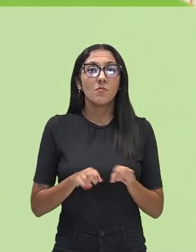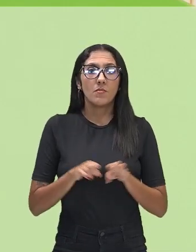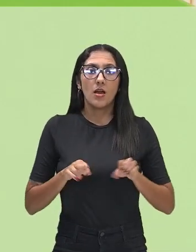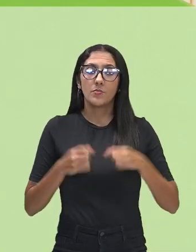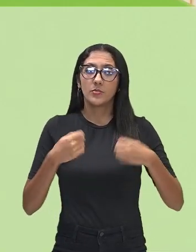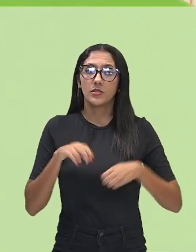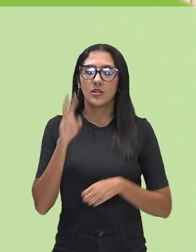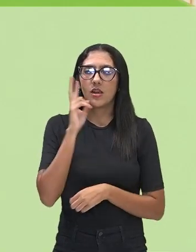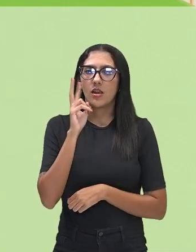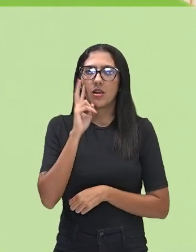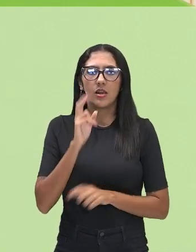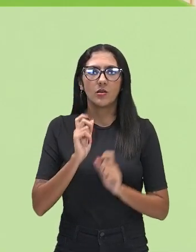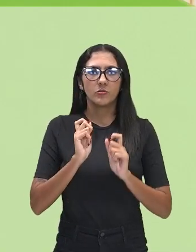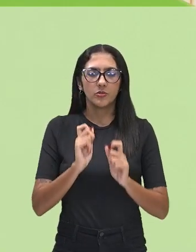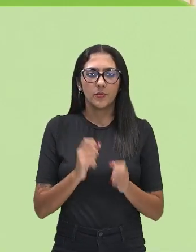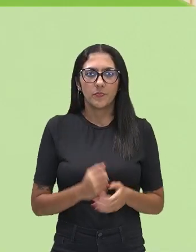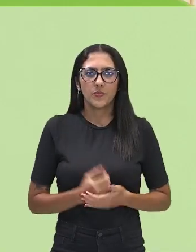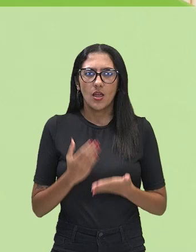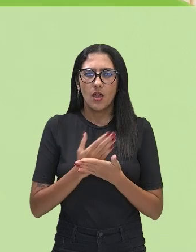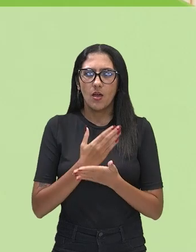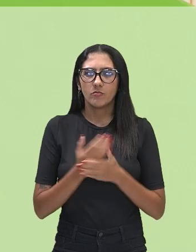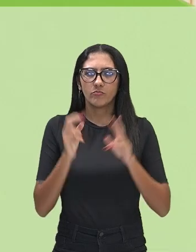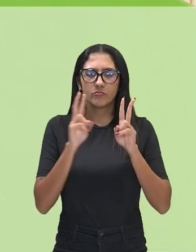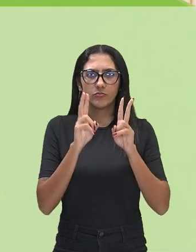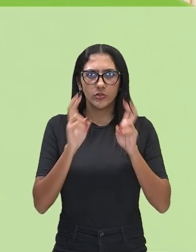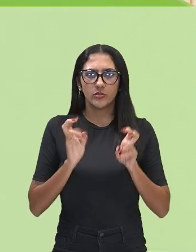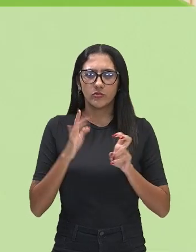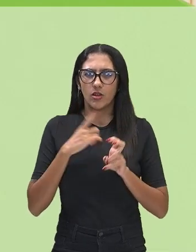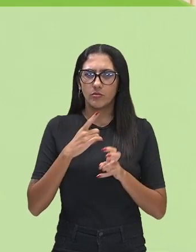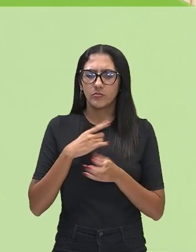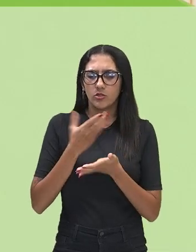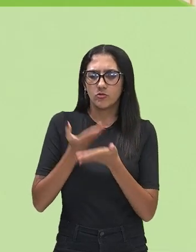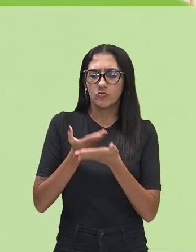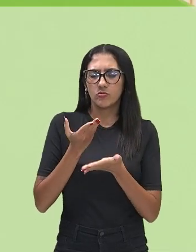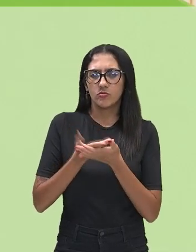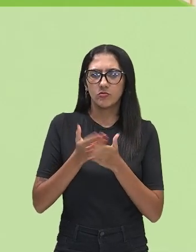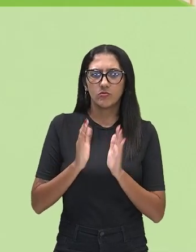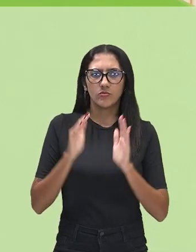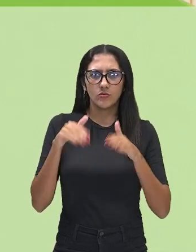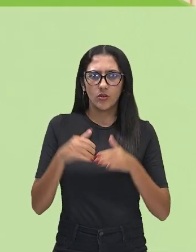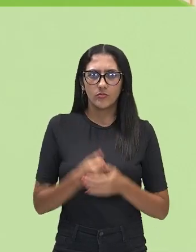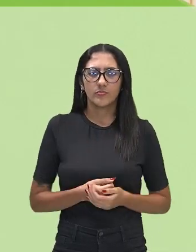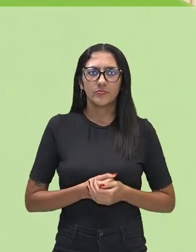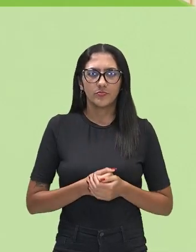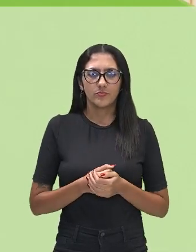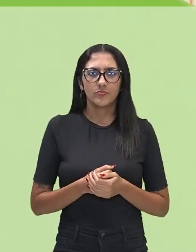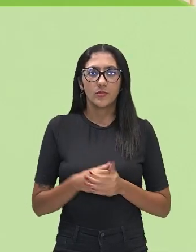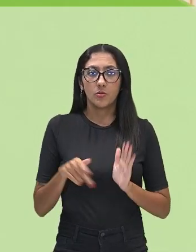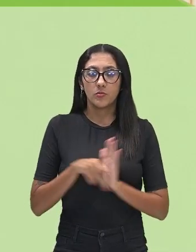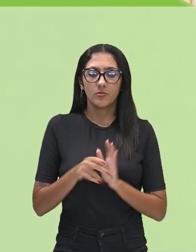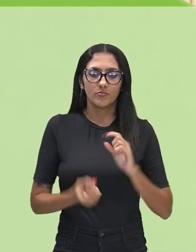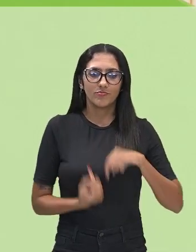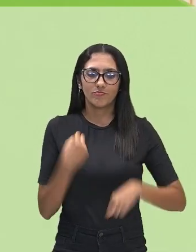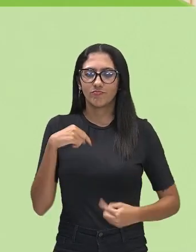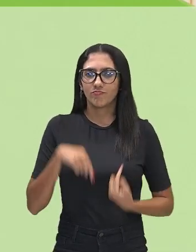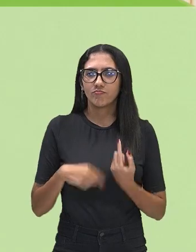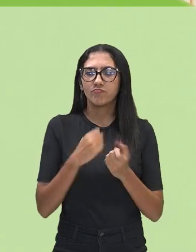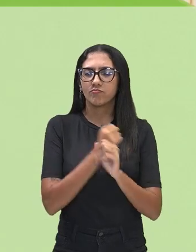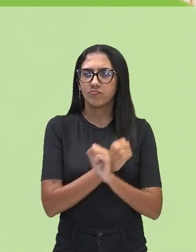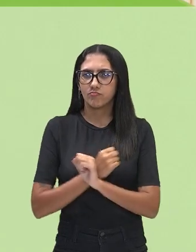lembrar agora sobre uns assuntos que já estudaram, que é sobre o sistema imunológico. Então, o